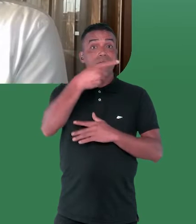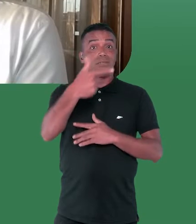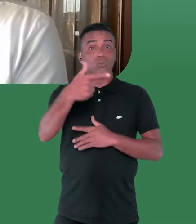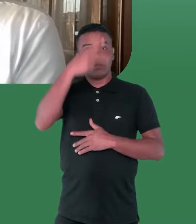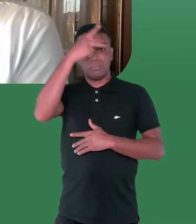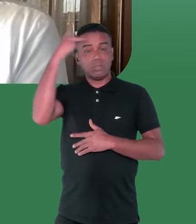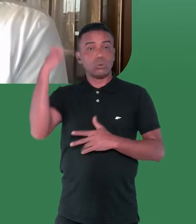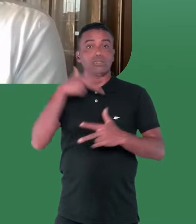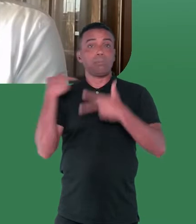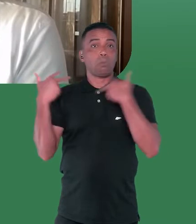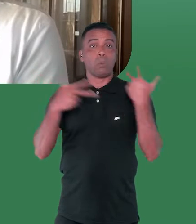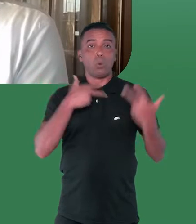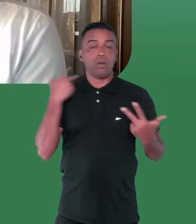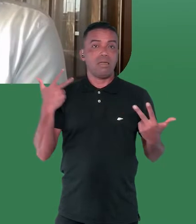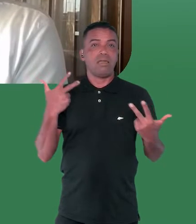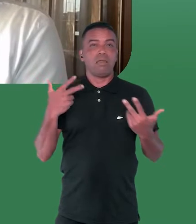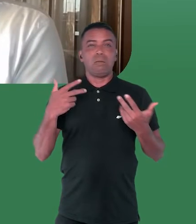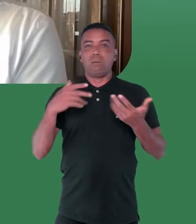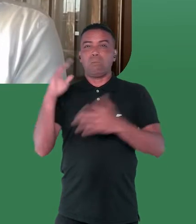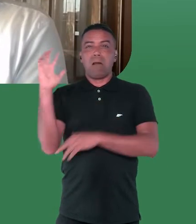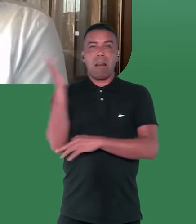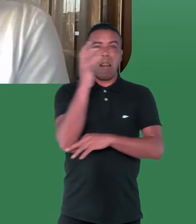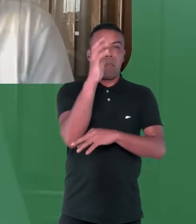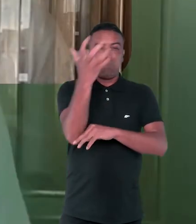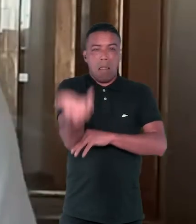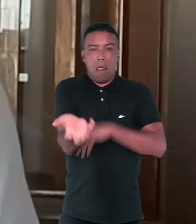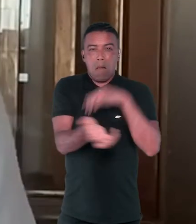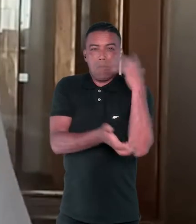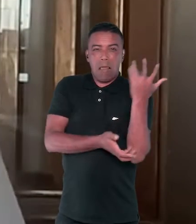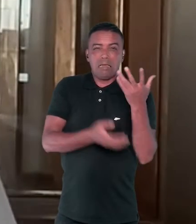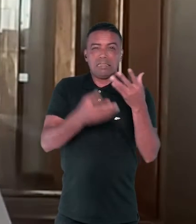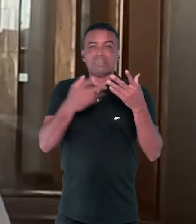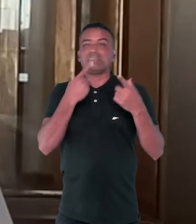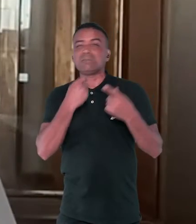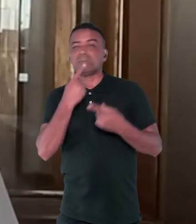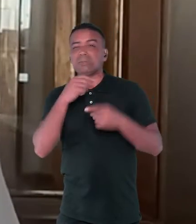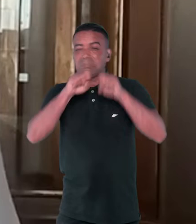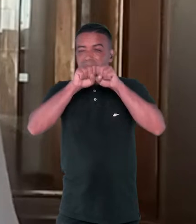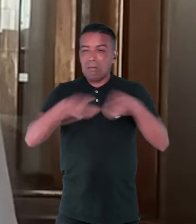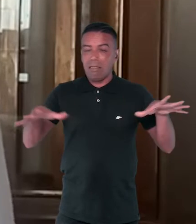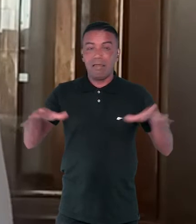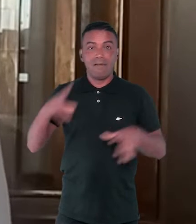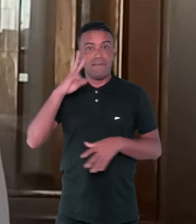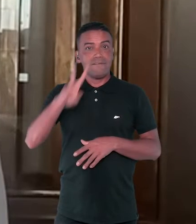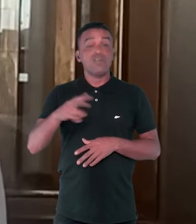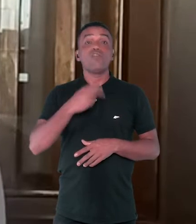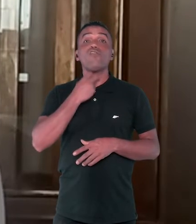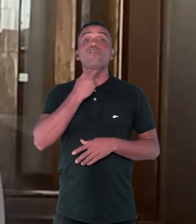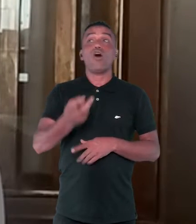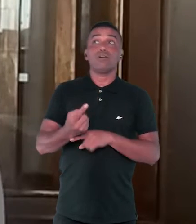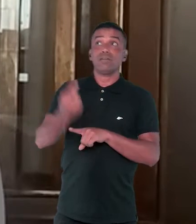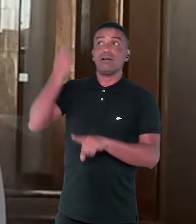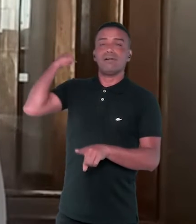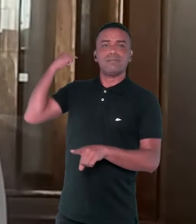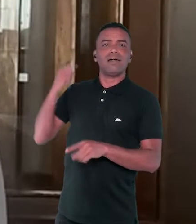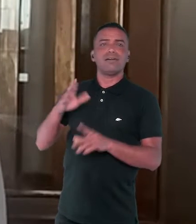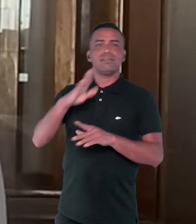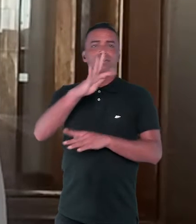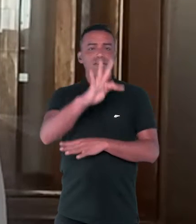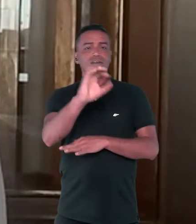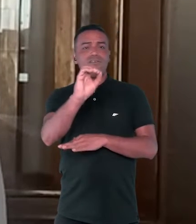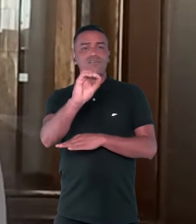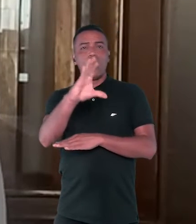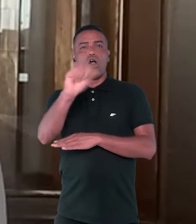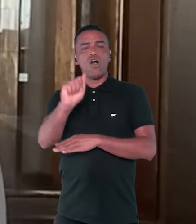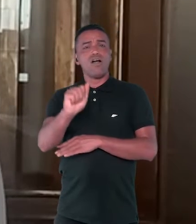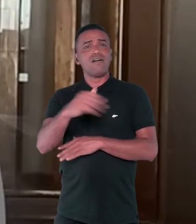E mato amassado, muito sangue, muita coisa. Eu disse, fiquei ali olhando aquele trem assim, escutei aquele vozeirão lá atrás, disse, ô, Foca, filho